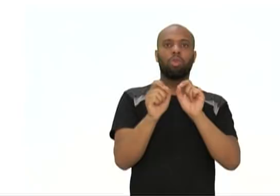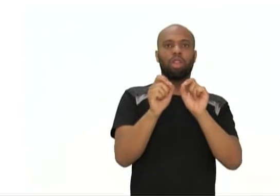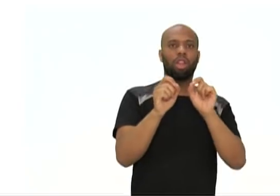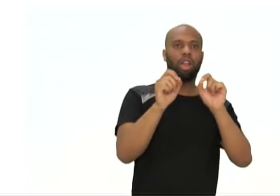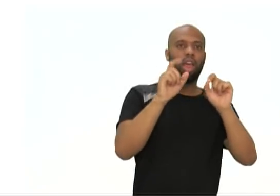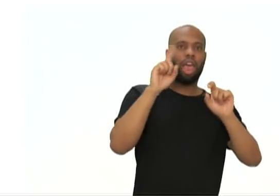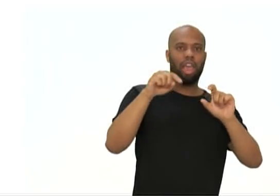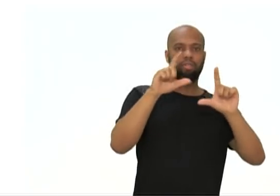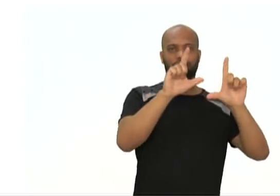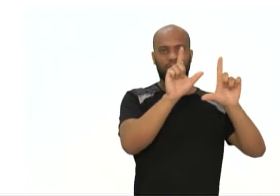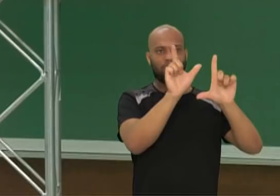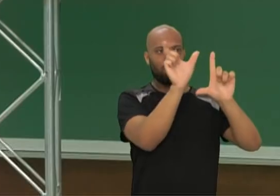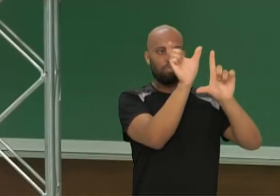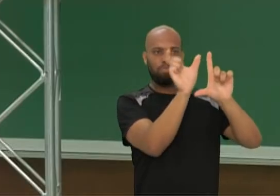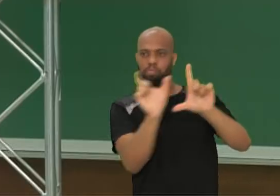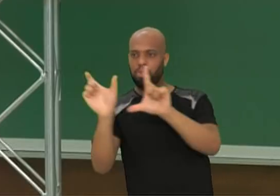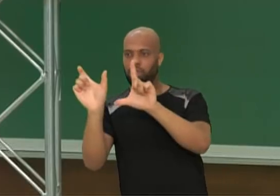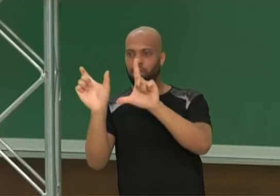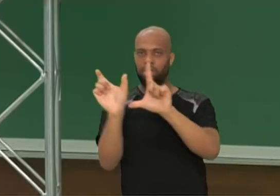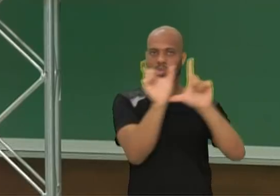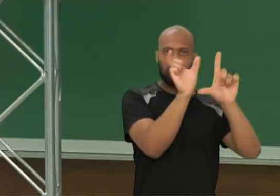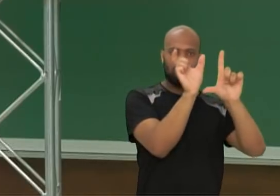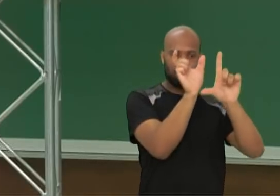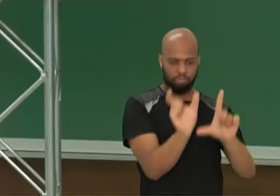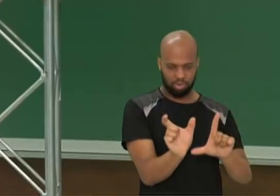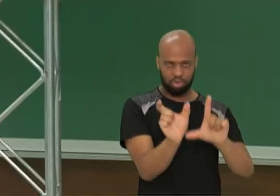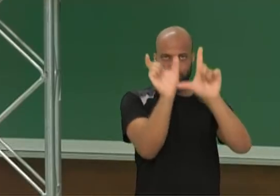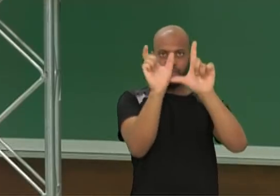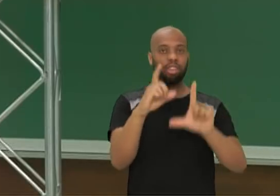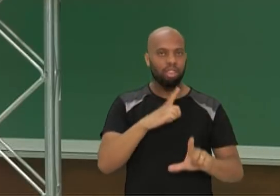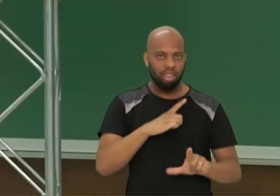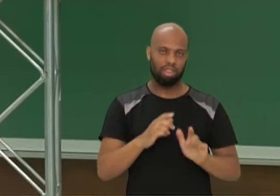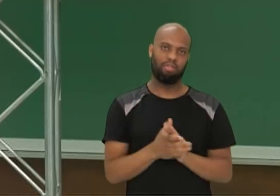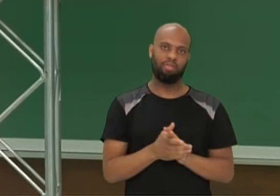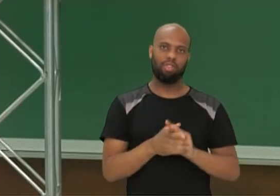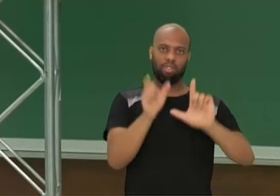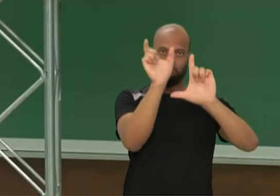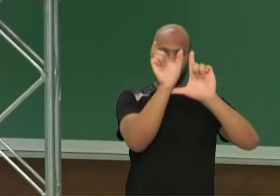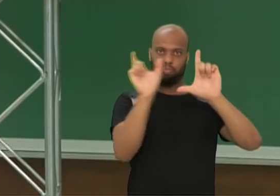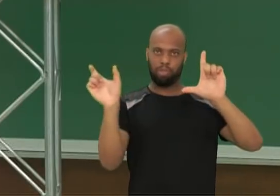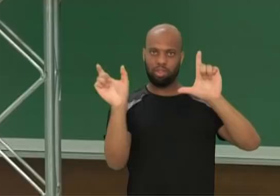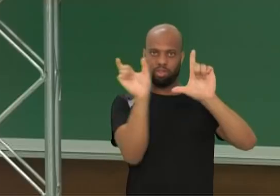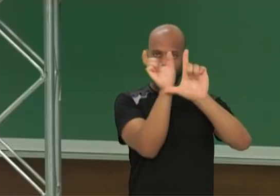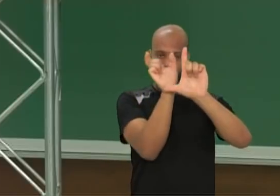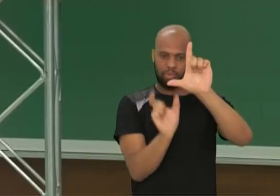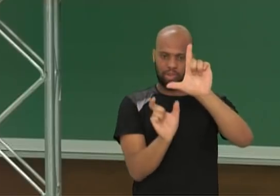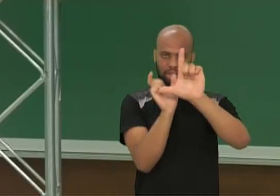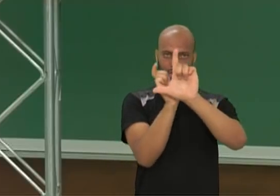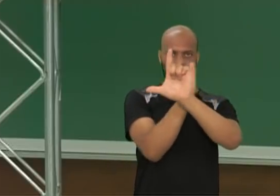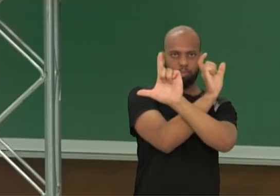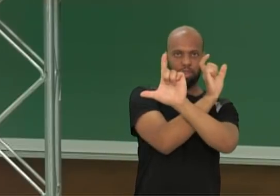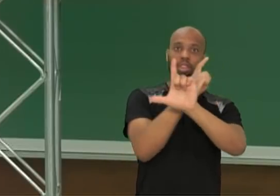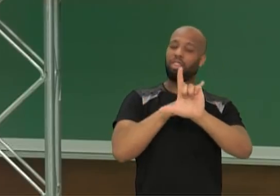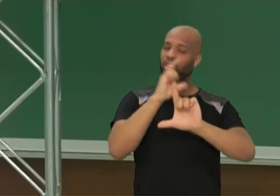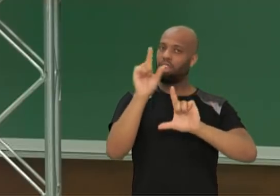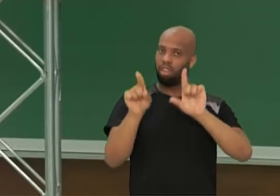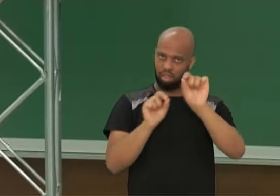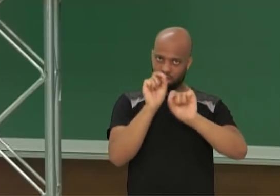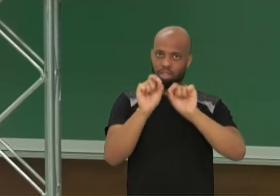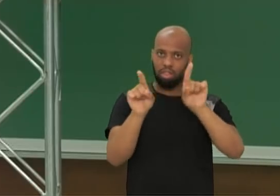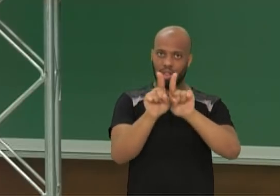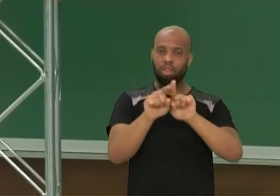desculpa, é translado que teve do centro, que ele saiu, o vértice ele saiu aqui do centro do